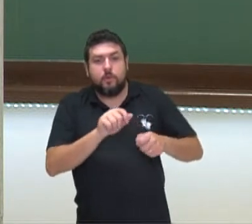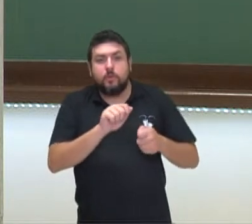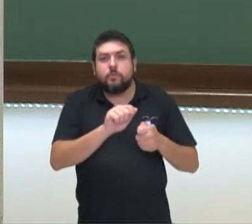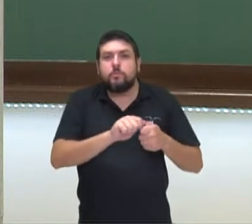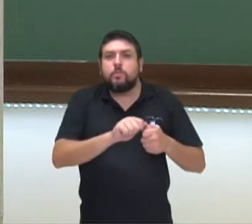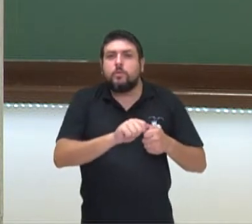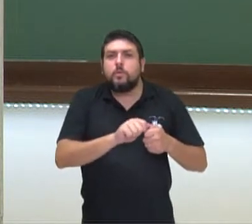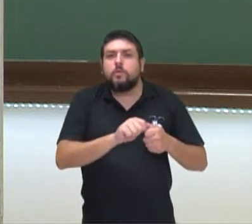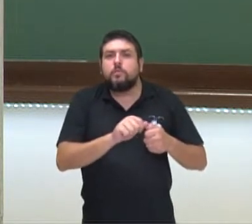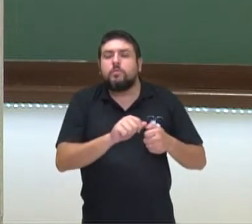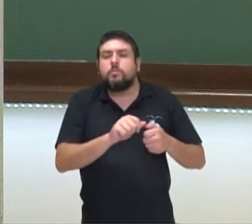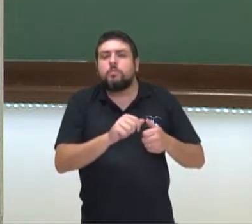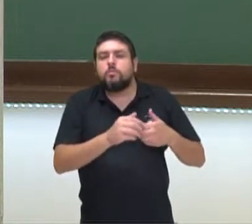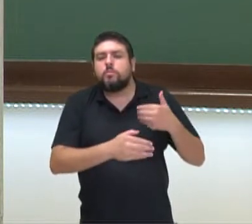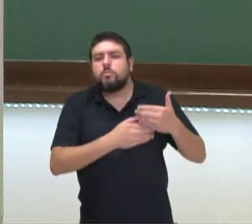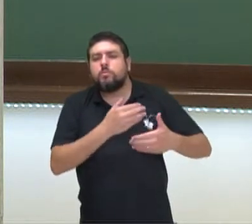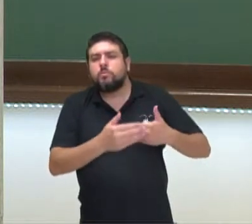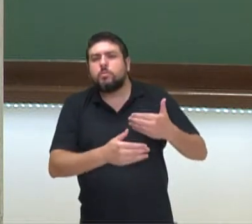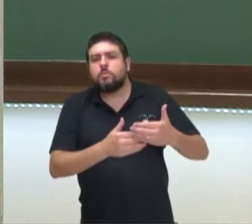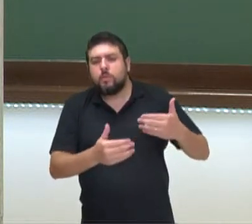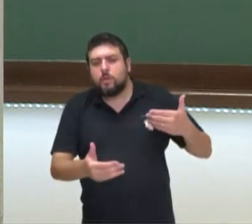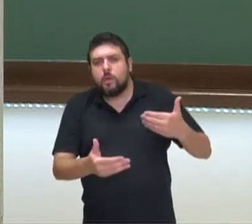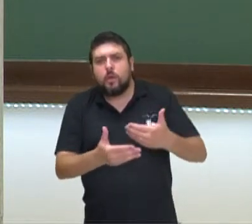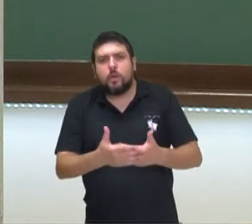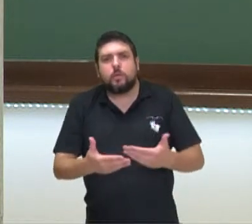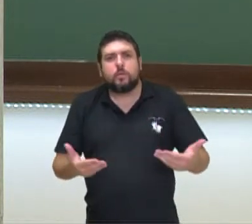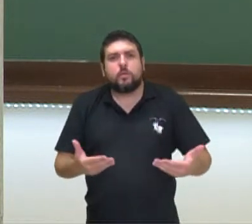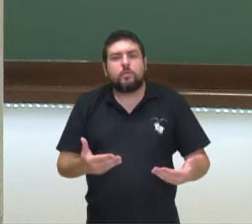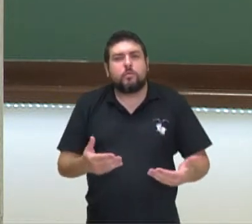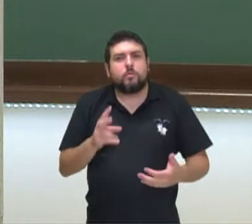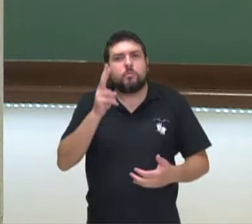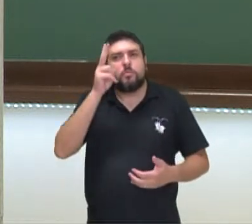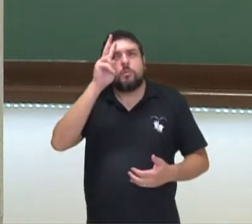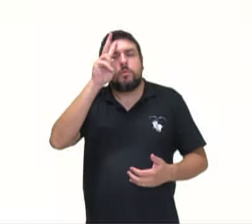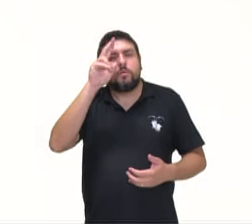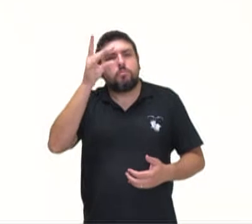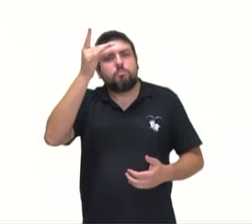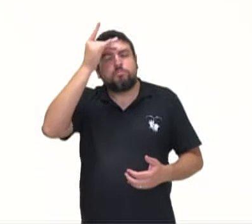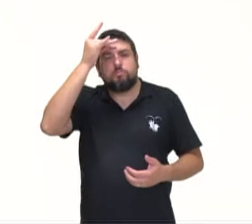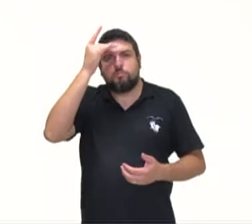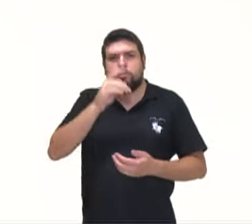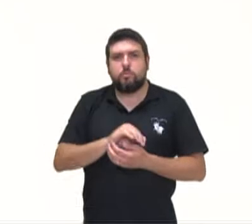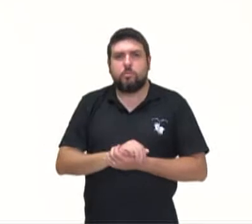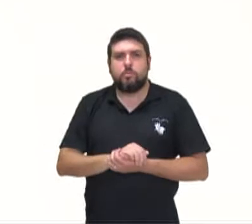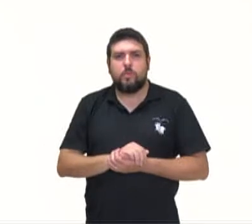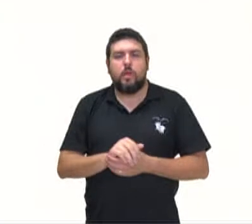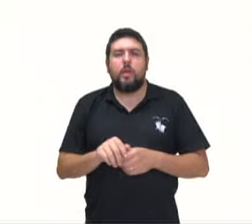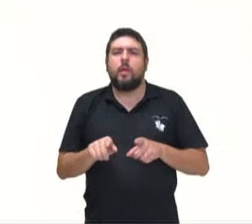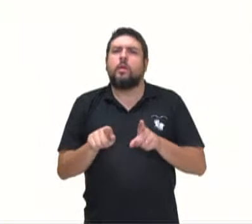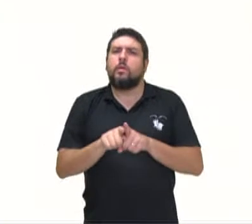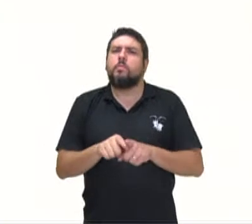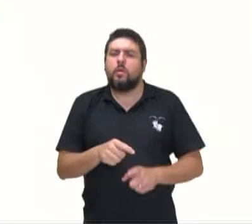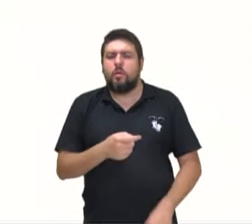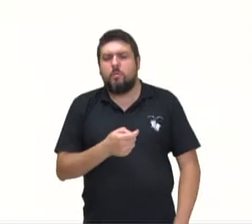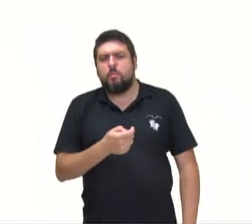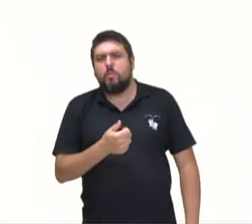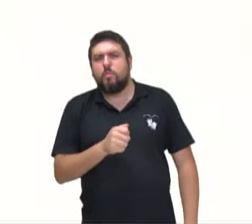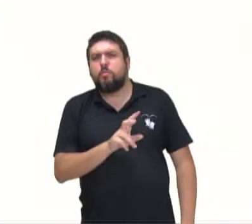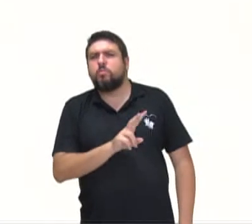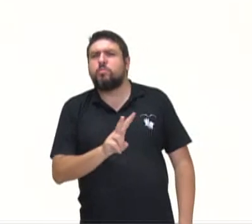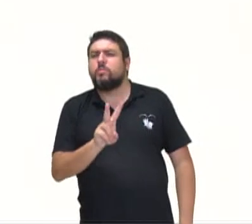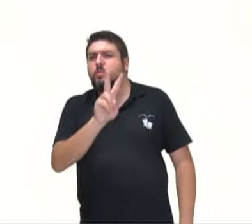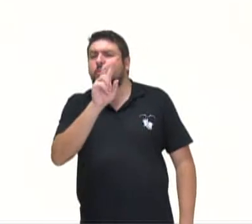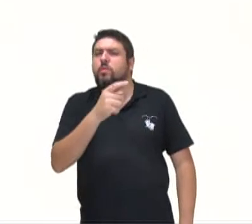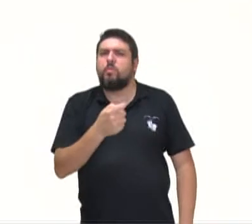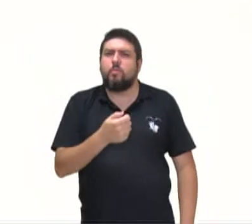foram transmitidos para a gente, E pensar aí nessa pouca valorização diante da ideia de que os